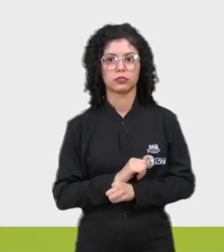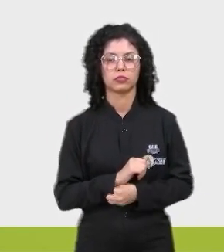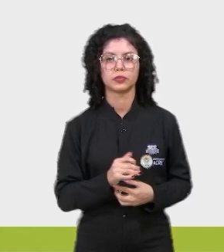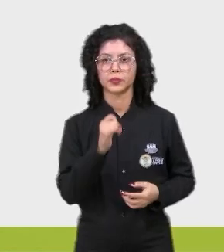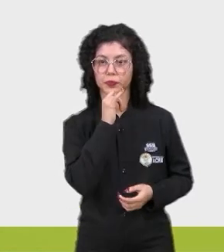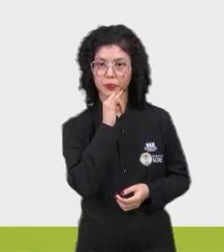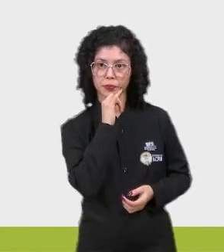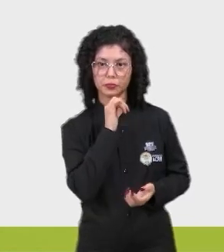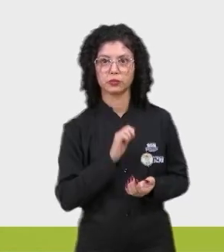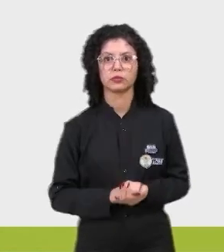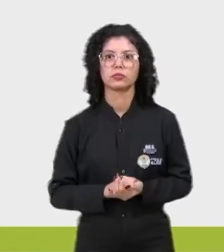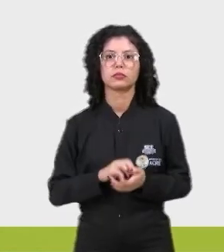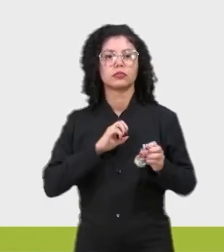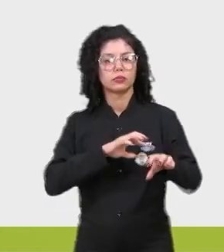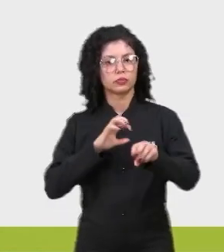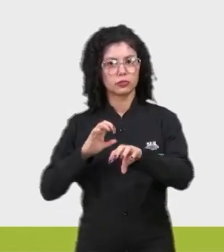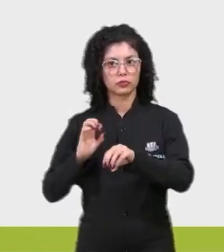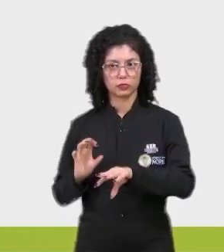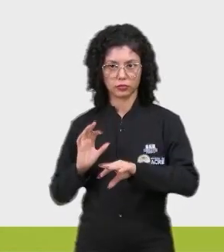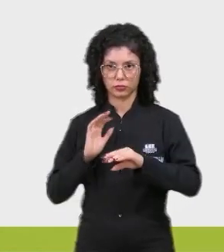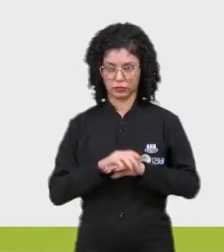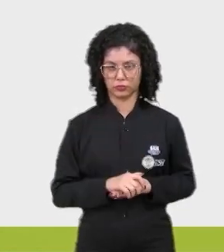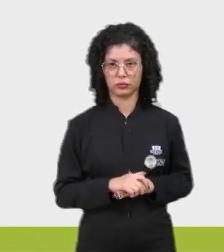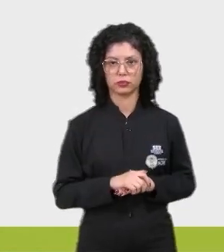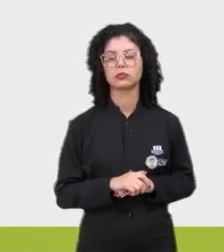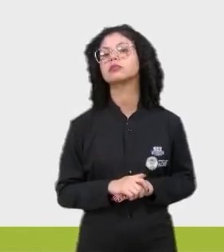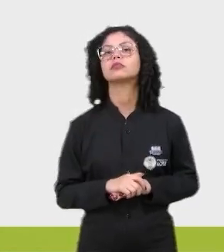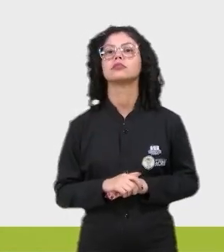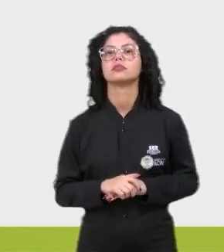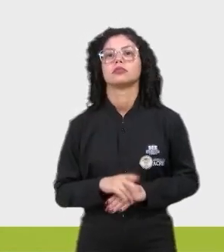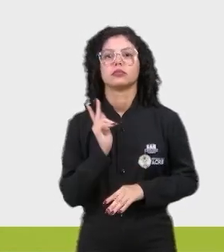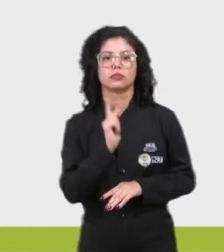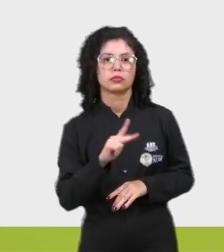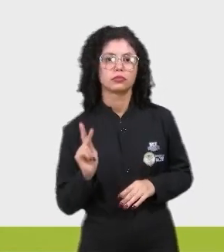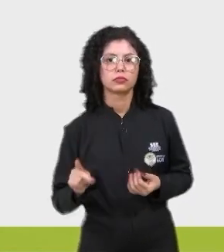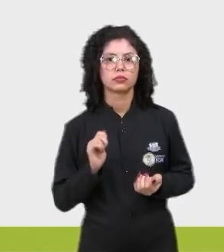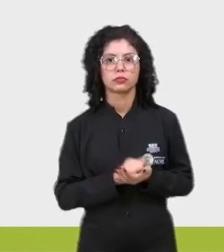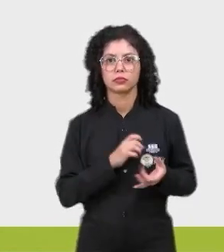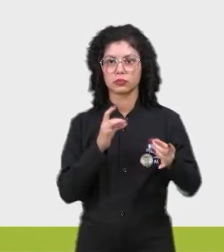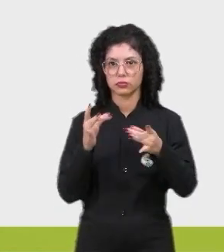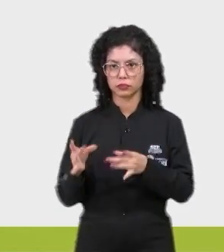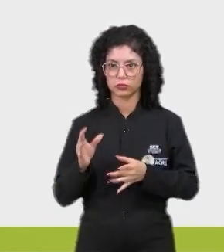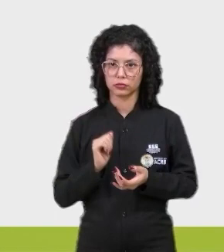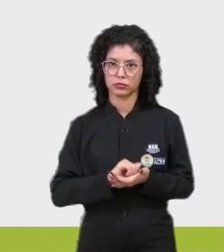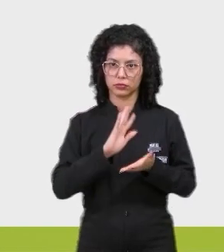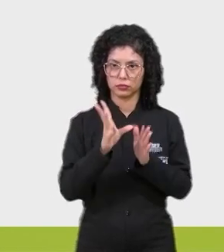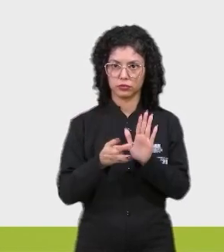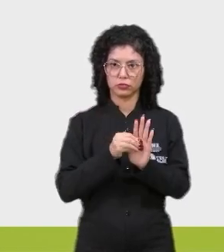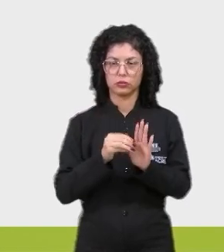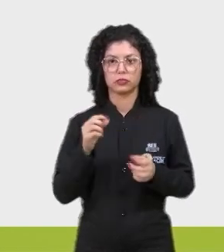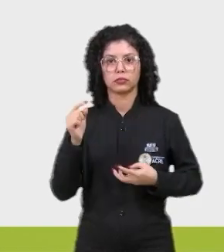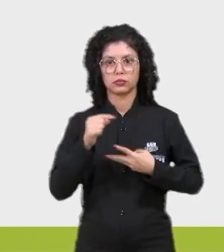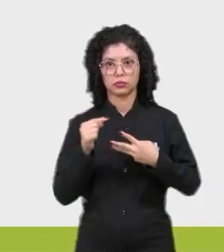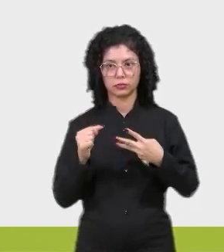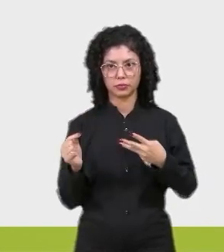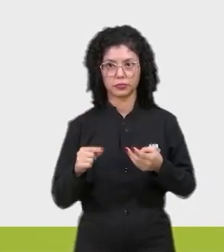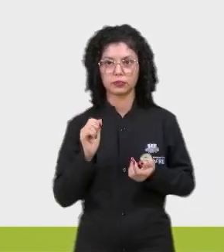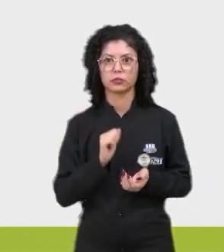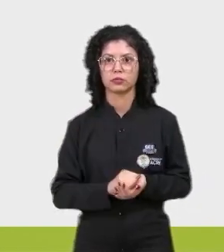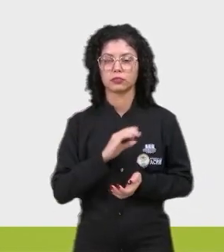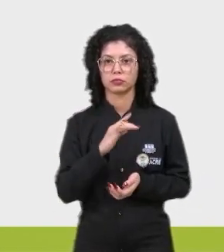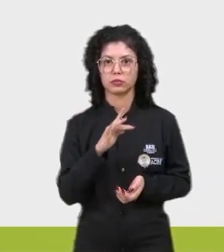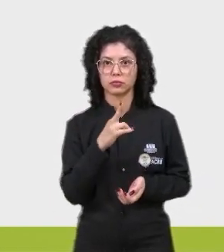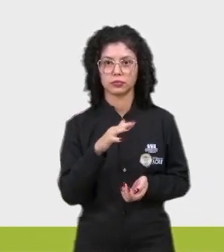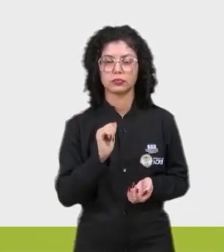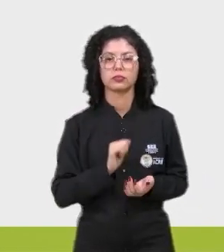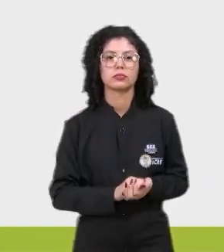exemplo aqui, que é o eixo educação. Professora, dicas. Coloquei aqui mais 3 citações e a dica de